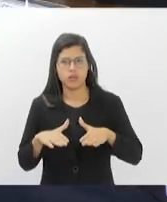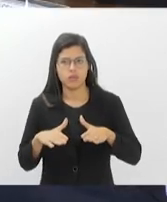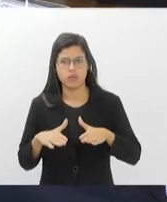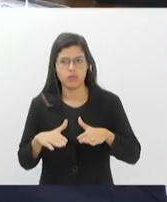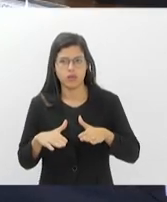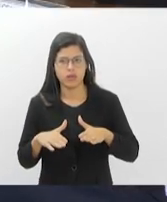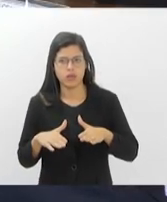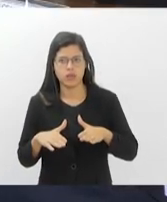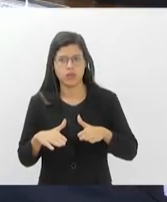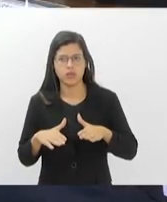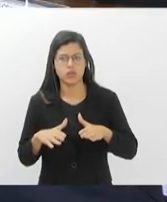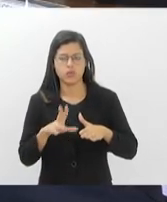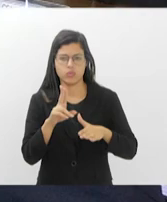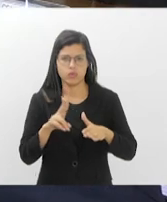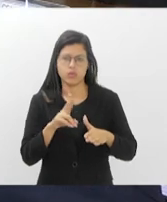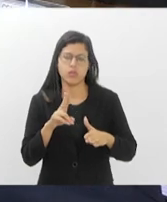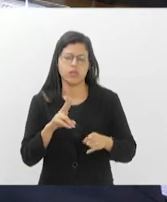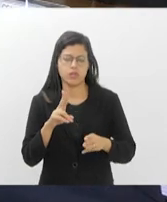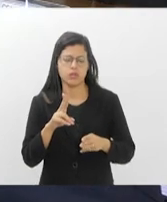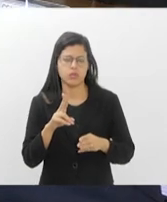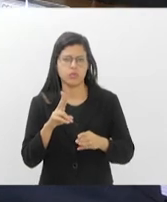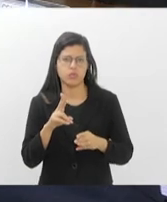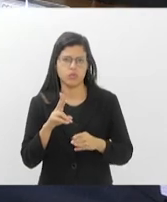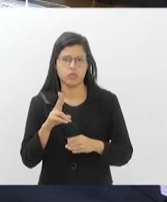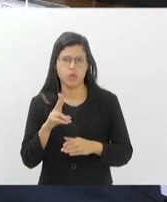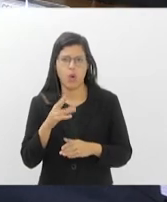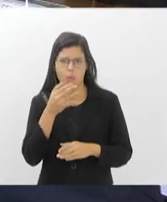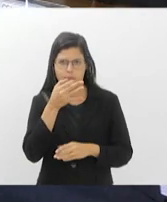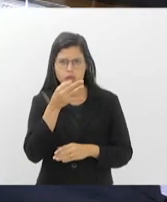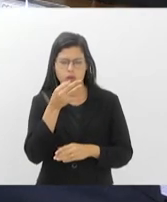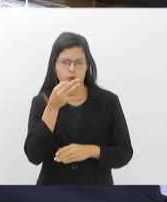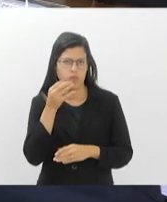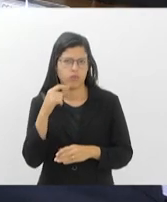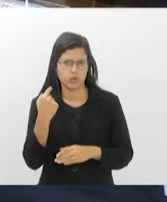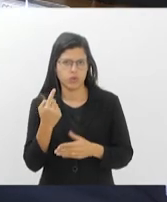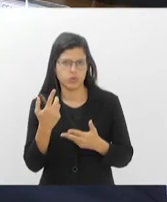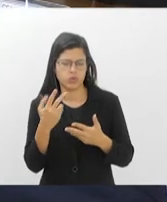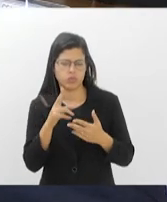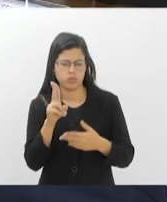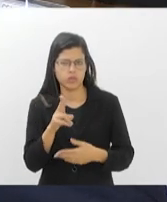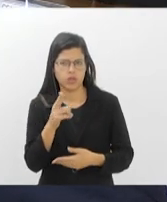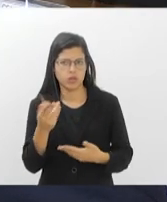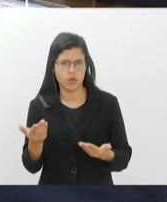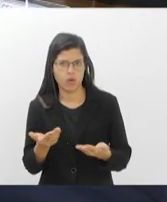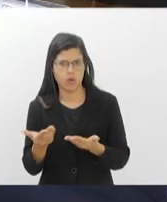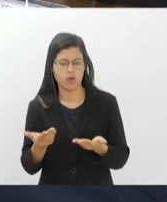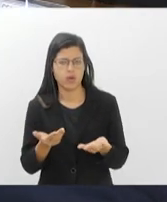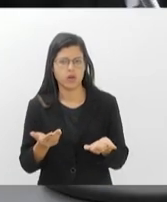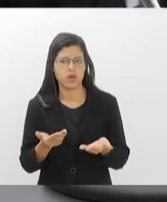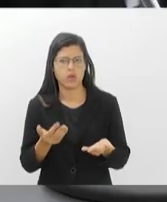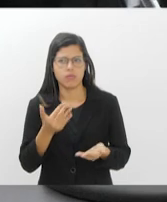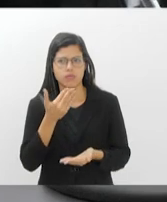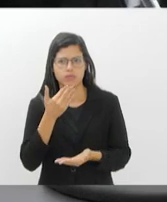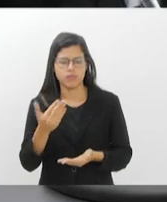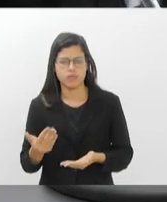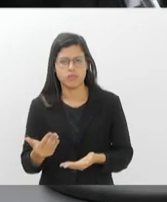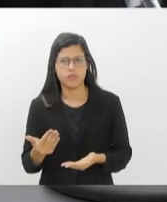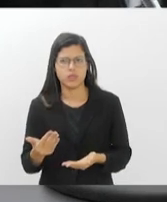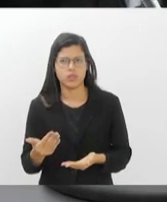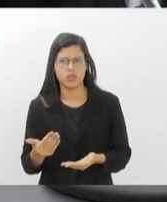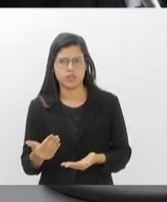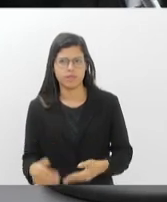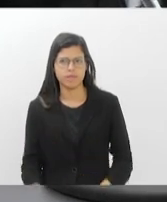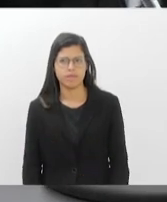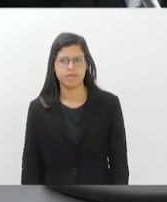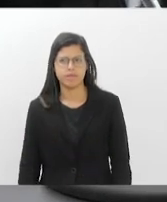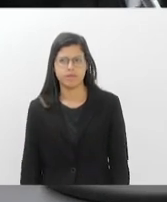inteligência que estamos adotando desde agora, aí pedir a Vossa Excelência que